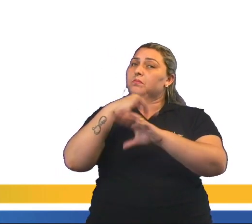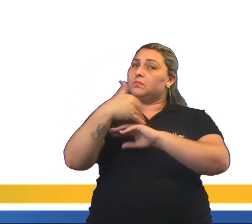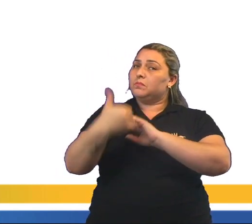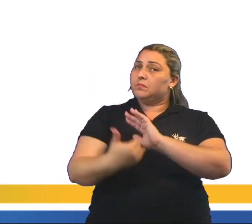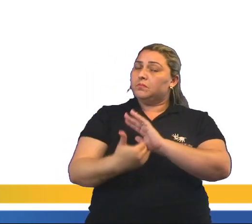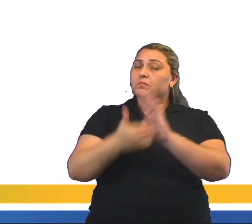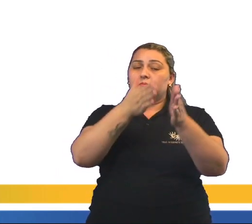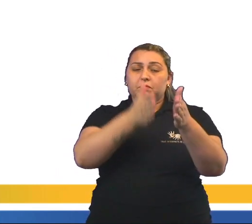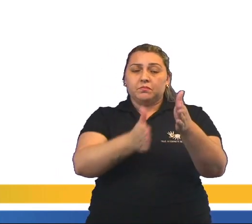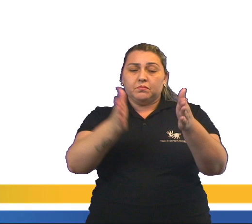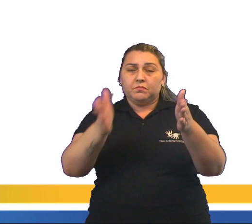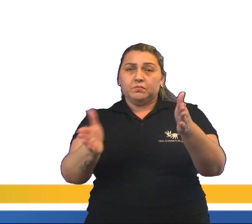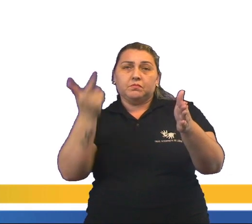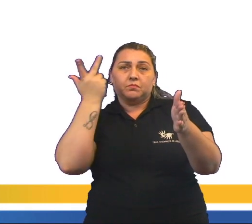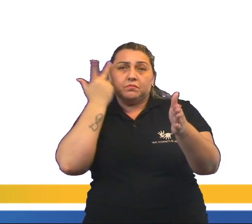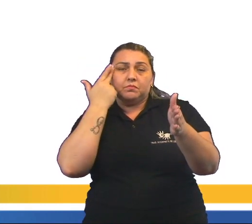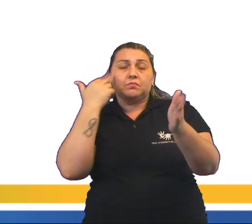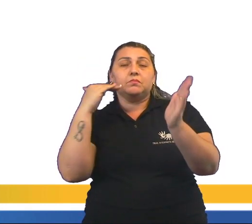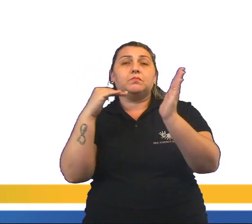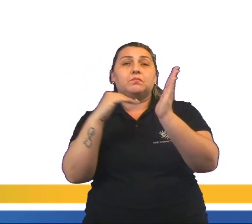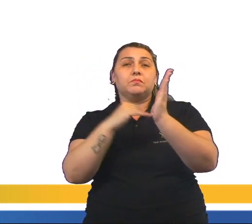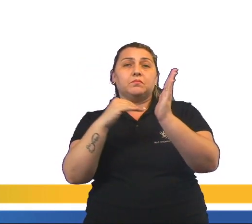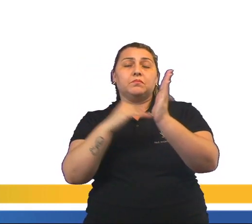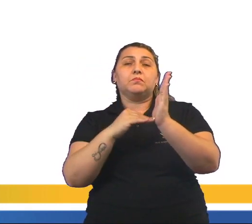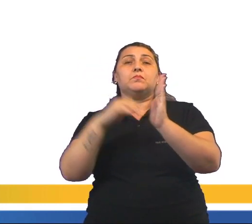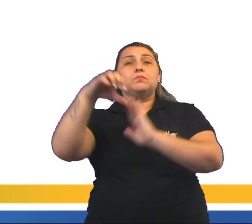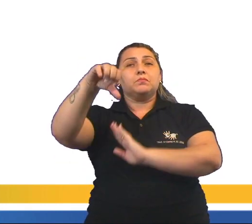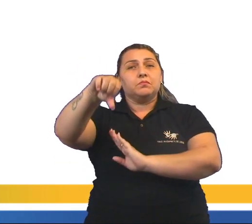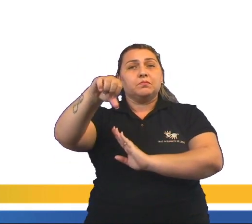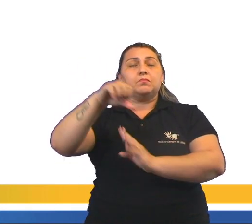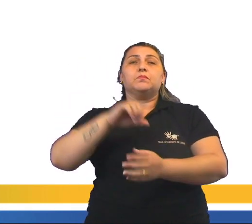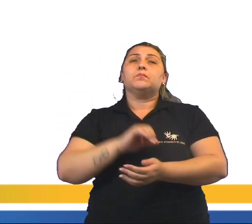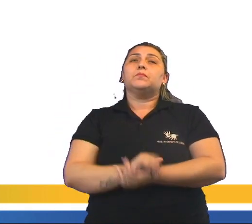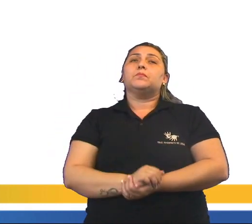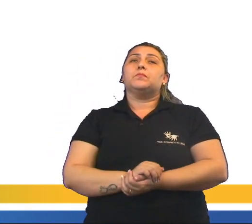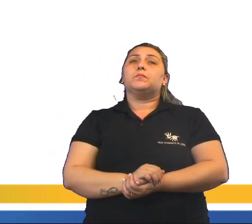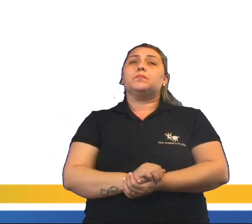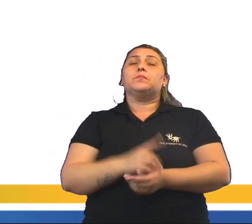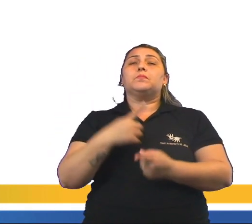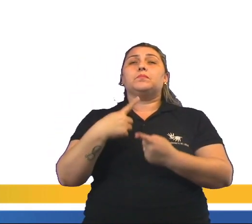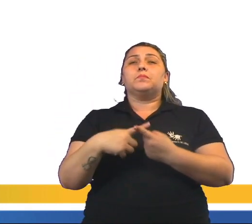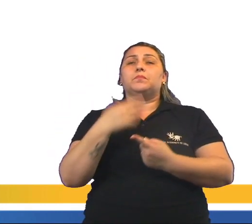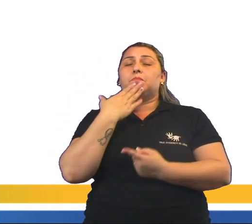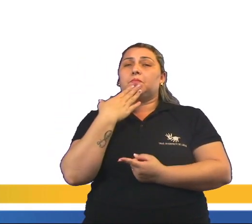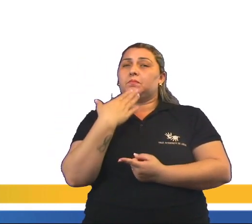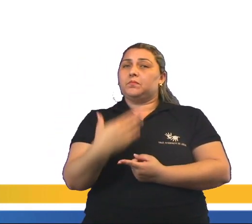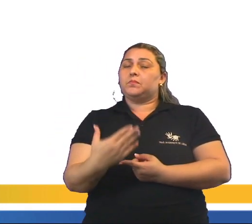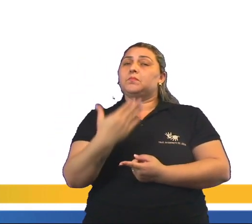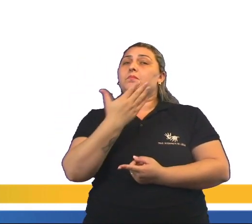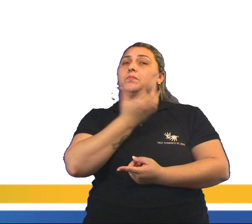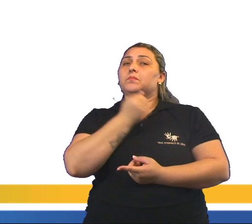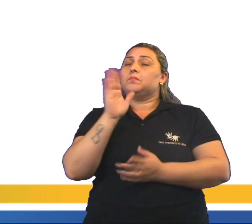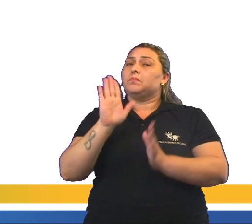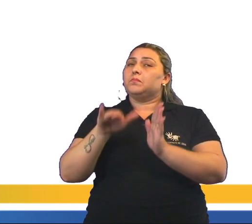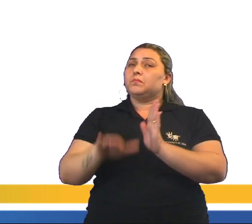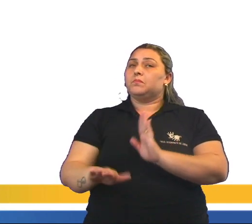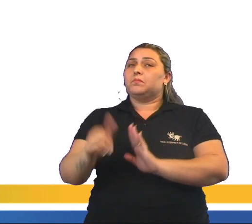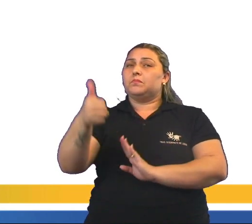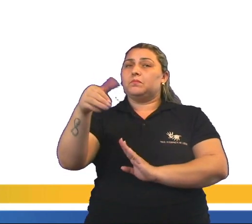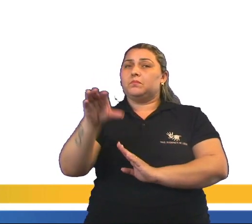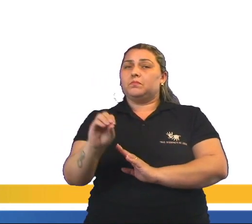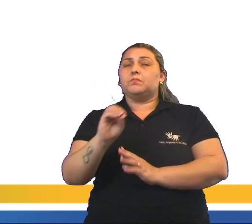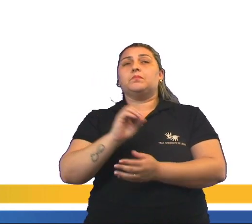tá uma sequência normal de 1 a 9 porque ele tá pedindo números menor do que